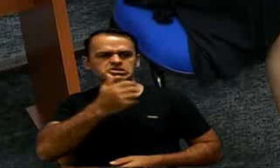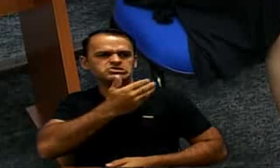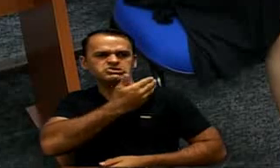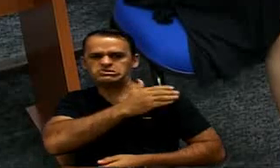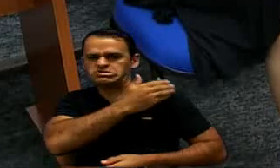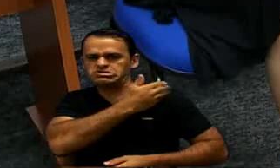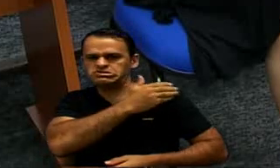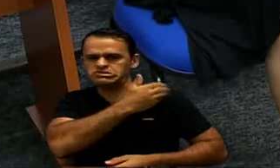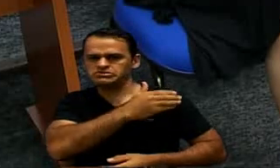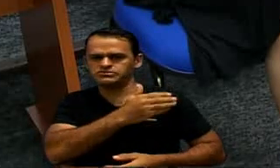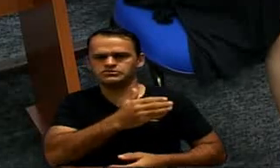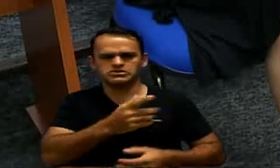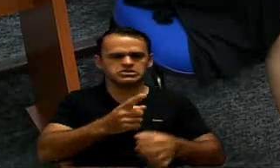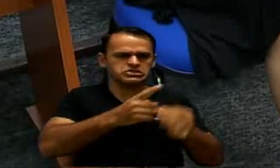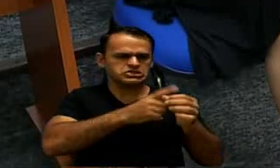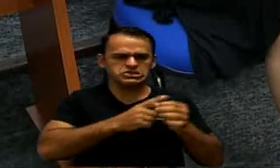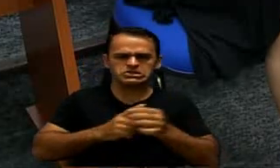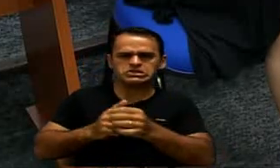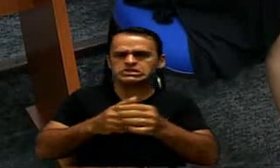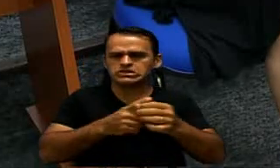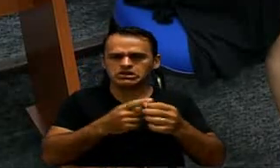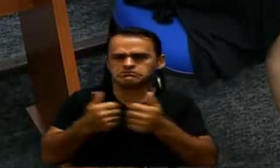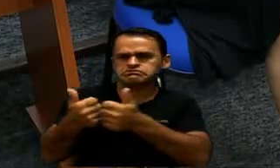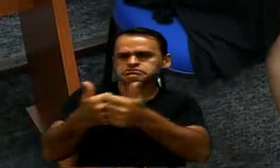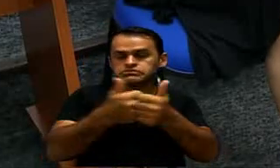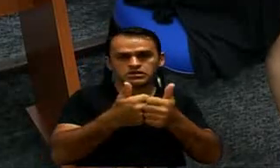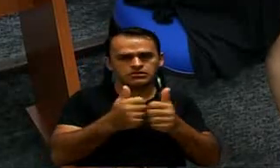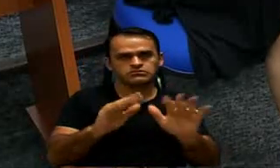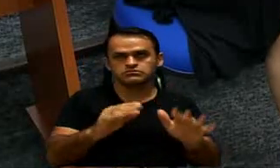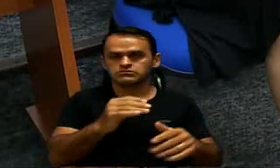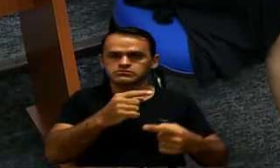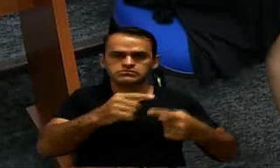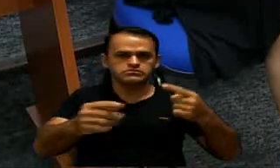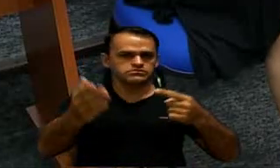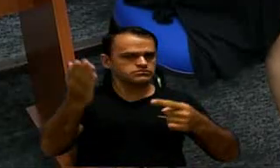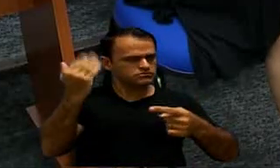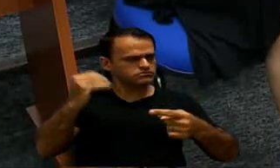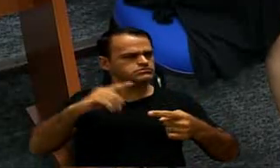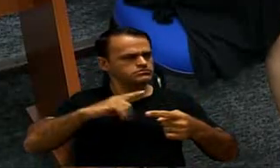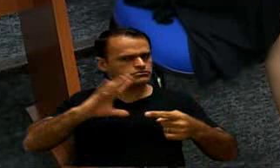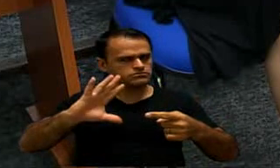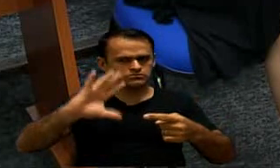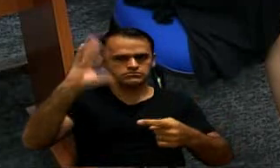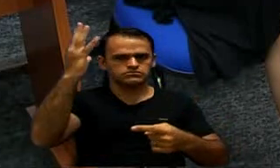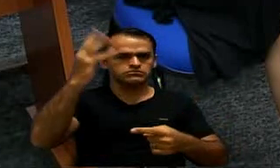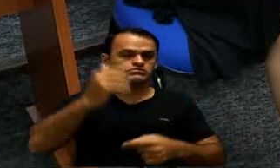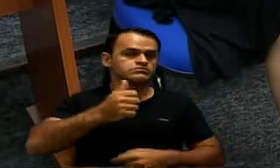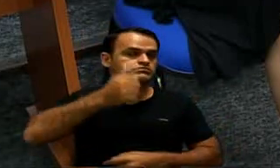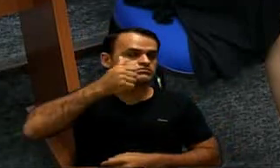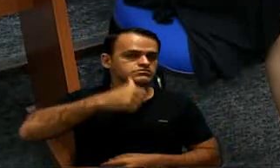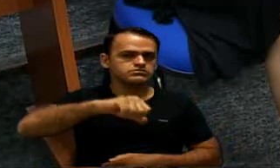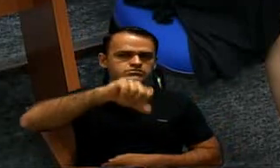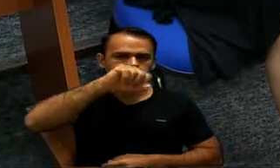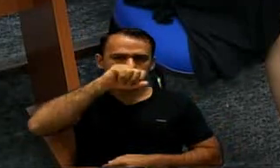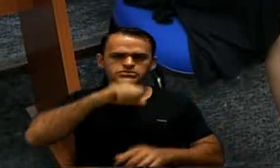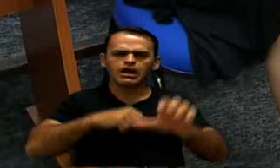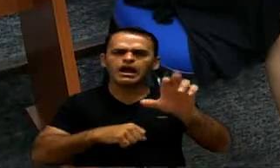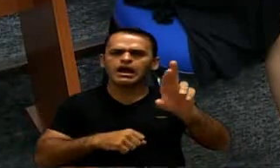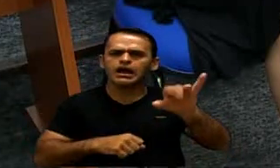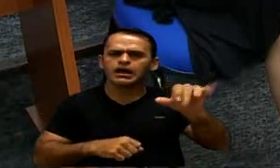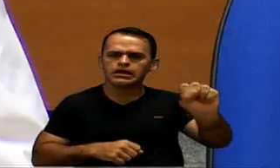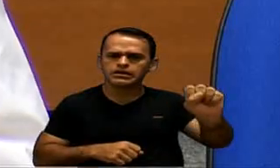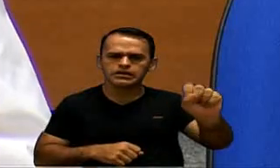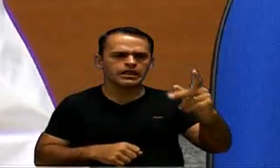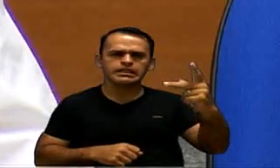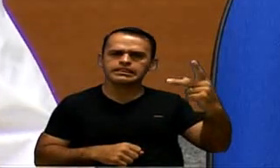nossa região, na nossa cidade, na nossa região. Tanto é que semana passada houve um ato da mãe, a Cris, em relação à